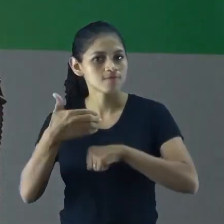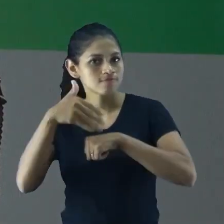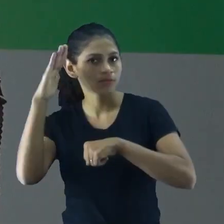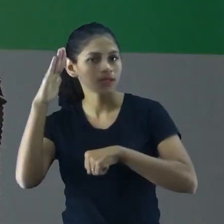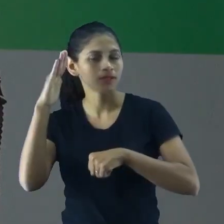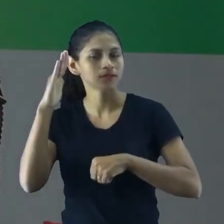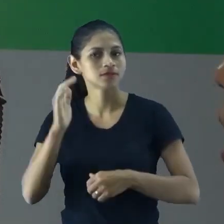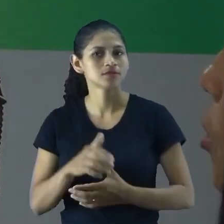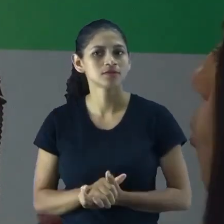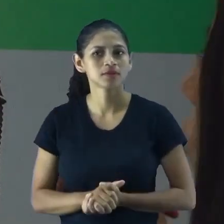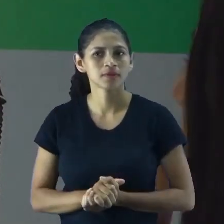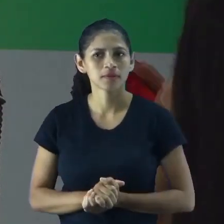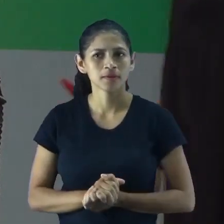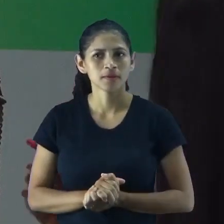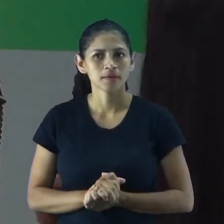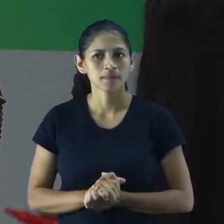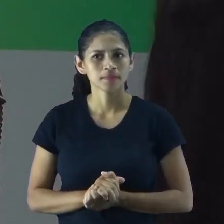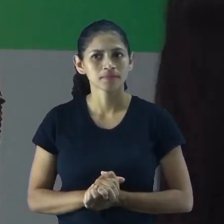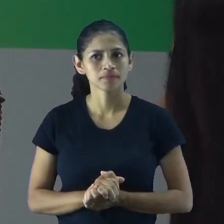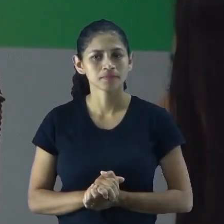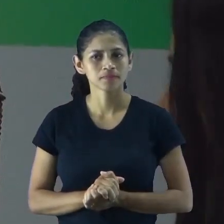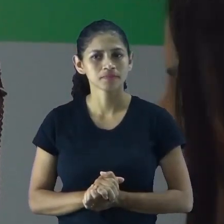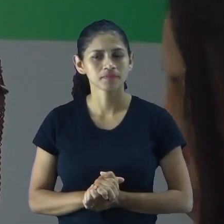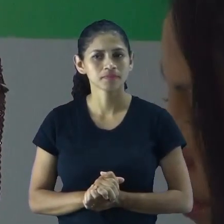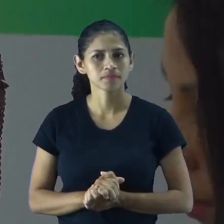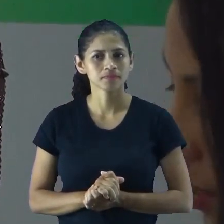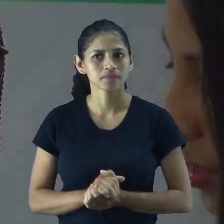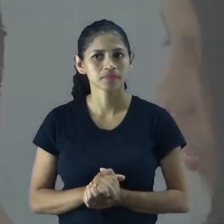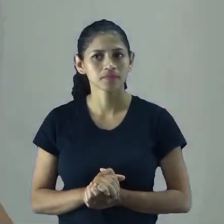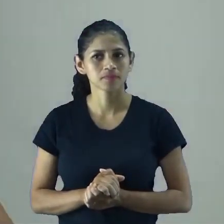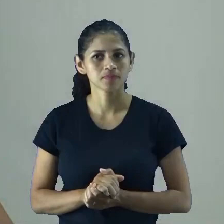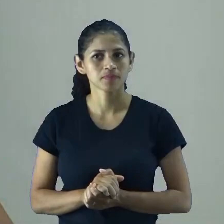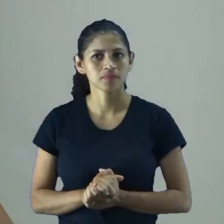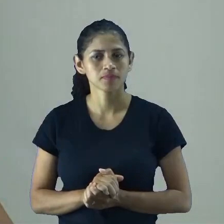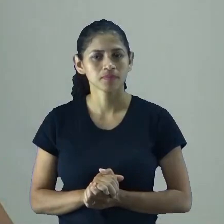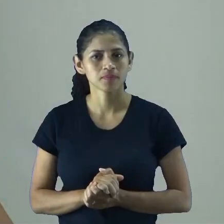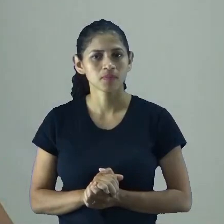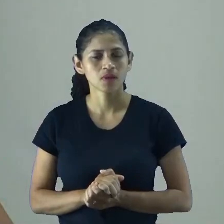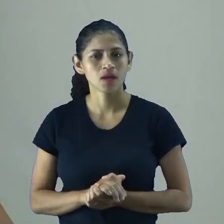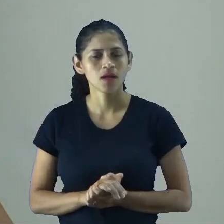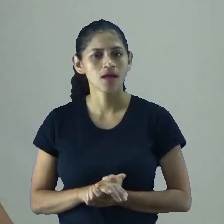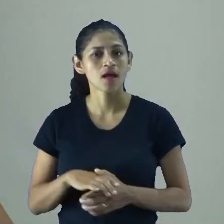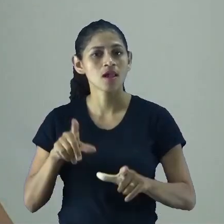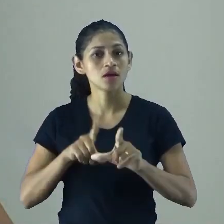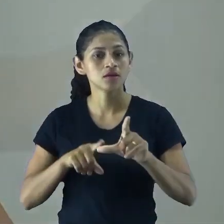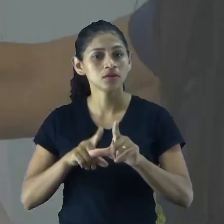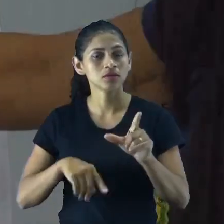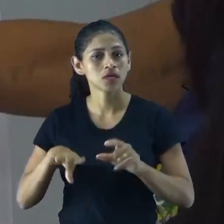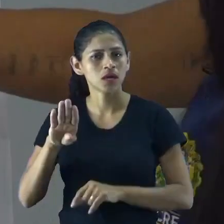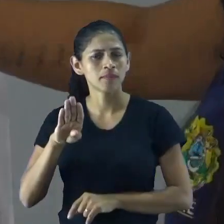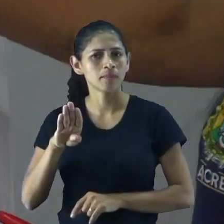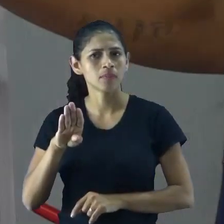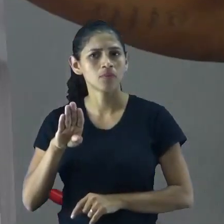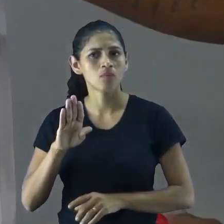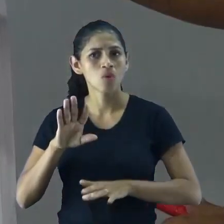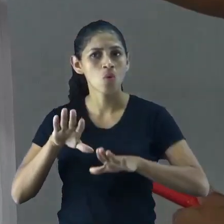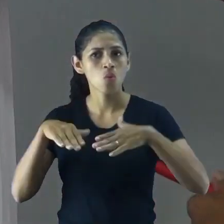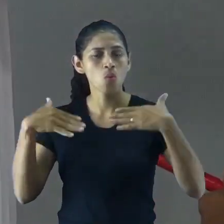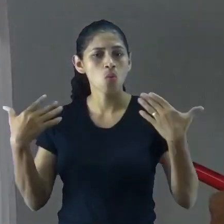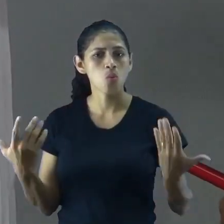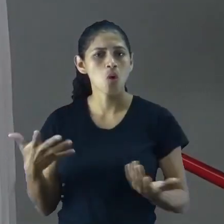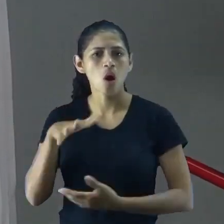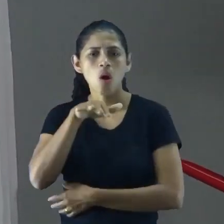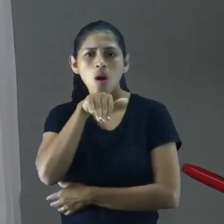indicando a coluna dele maior na letra B nós temos a pergunta qual o animal